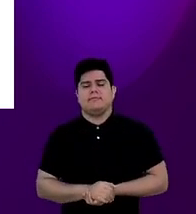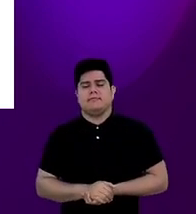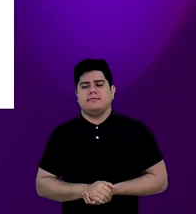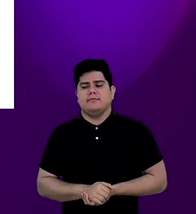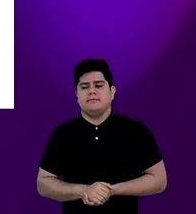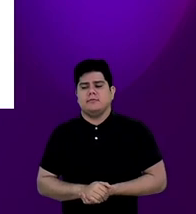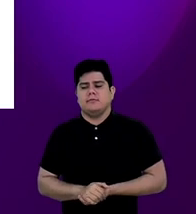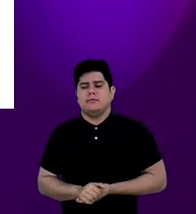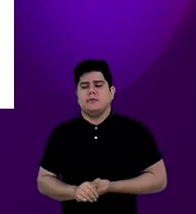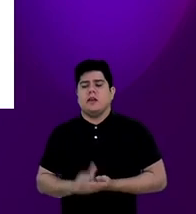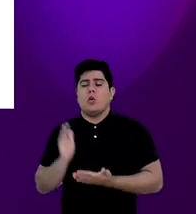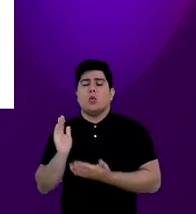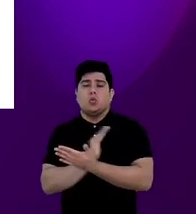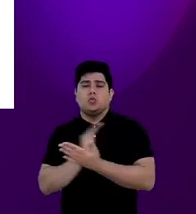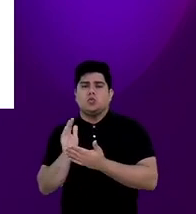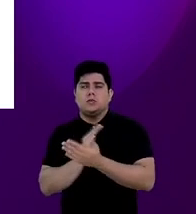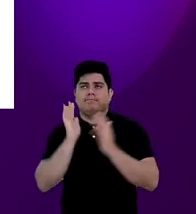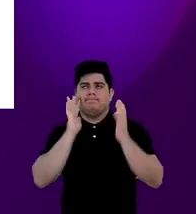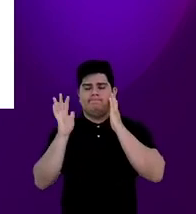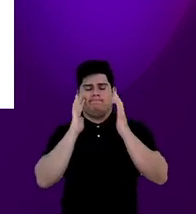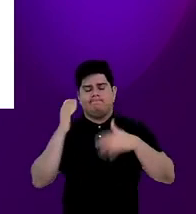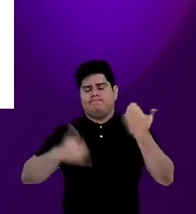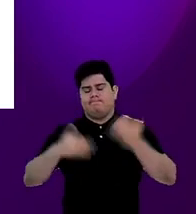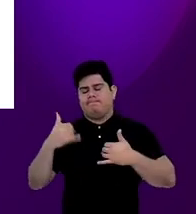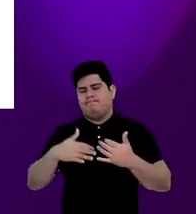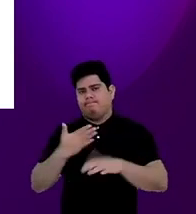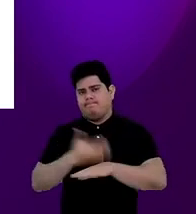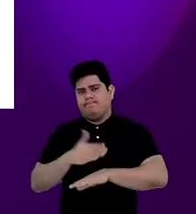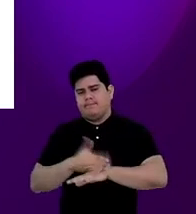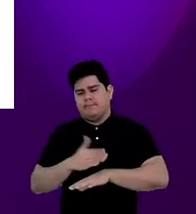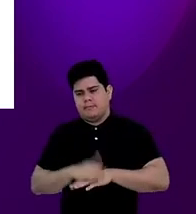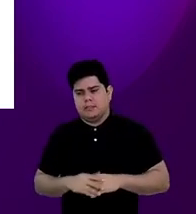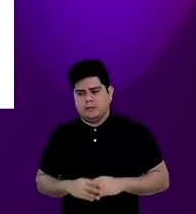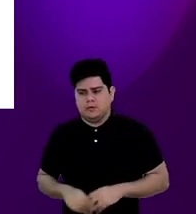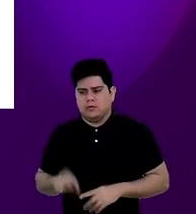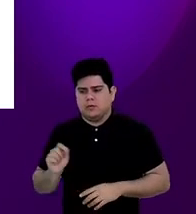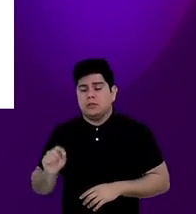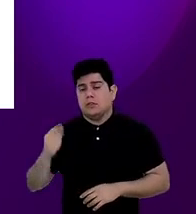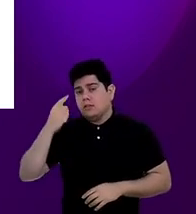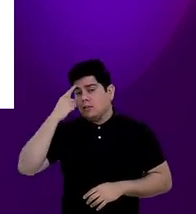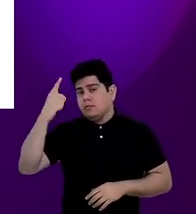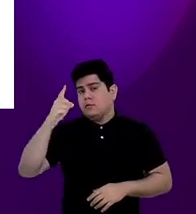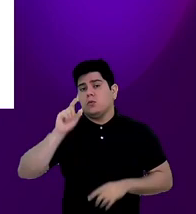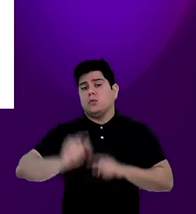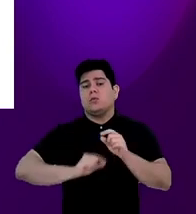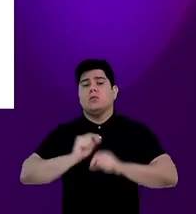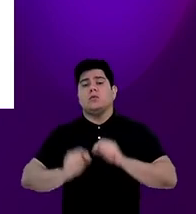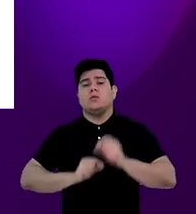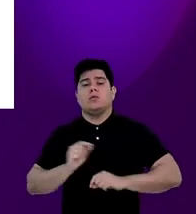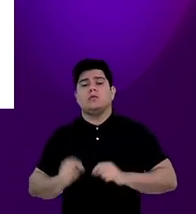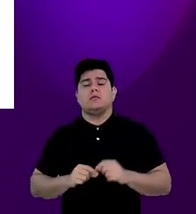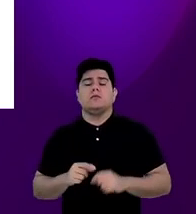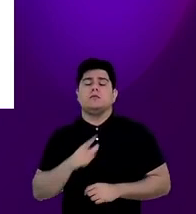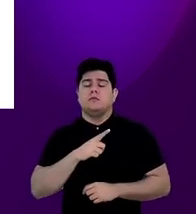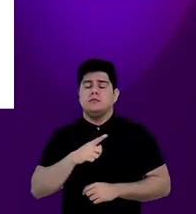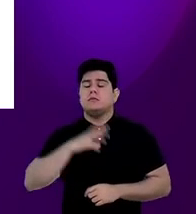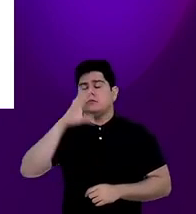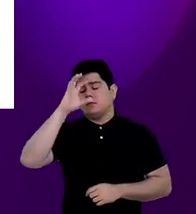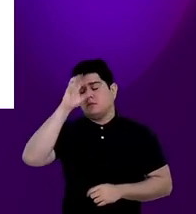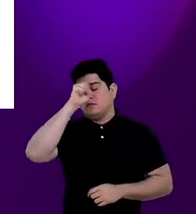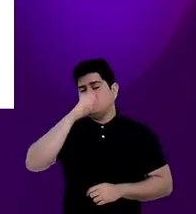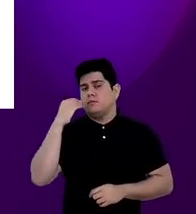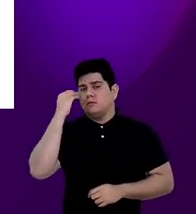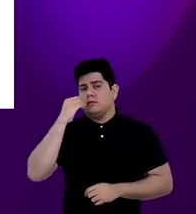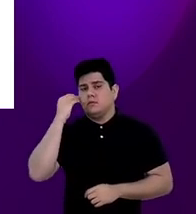finais para algumas considerações práticas, né? Uma coisa que a gente tem que se levar em consideração, que a gente tem aprendido com a